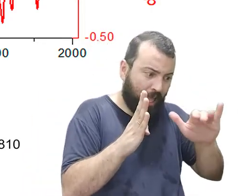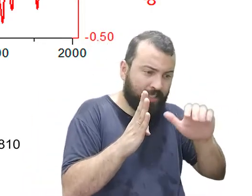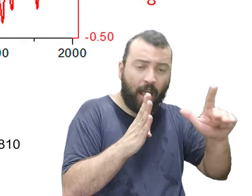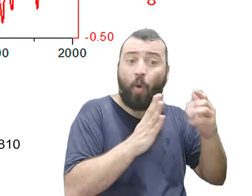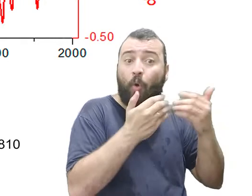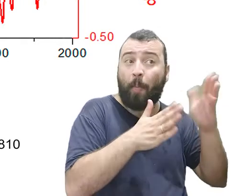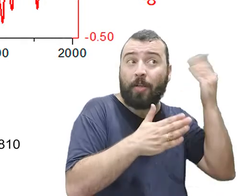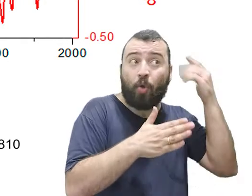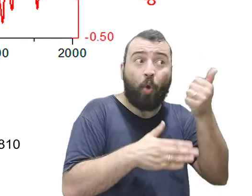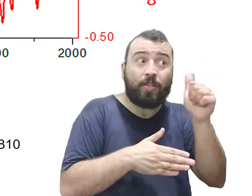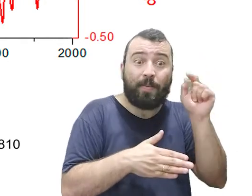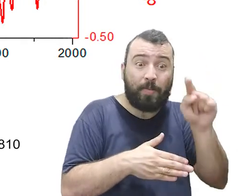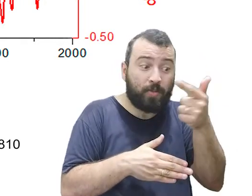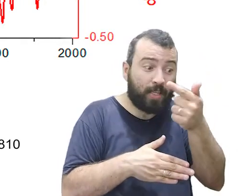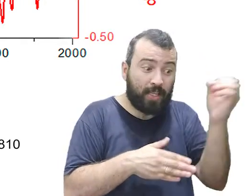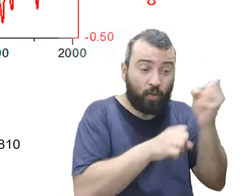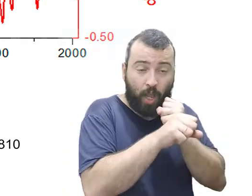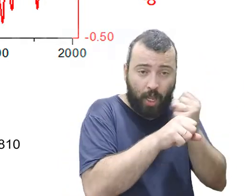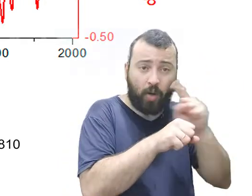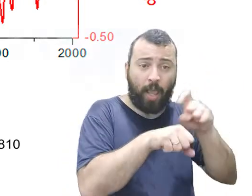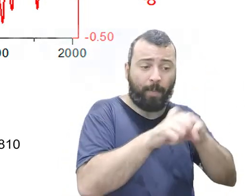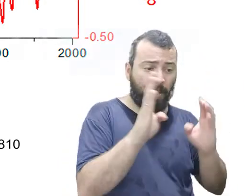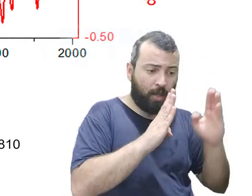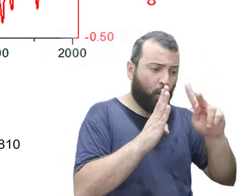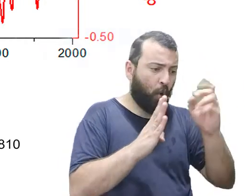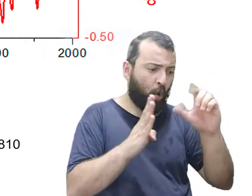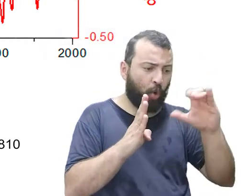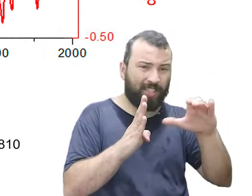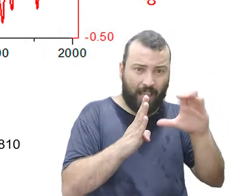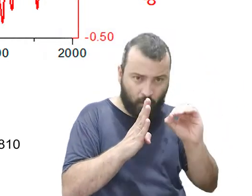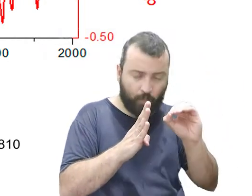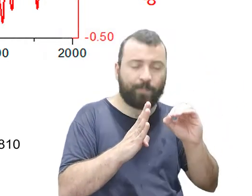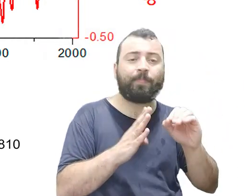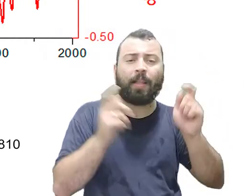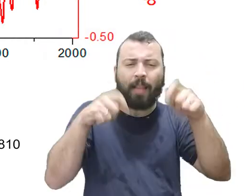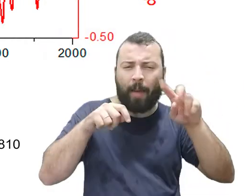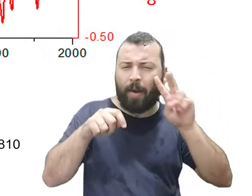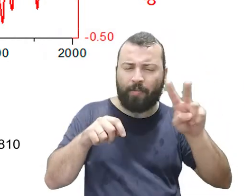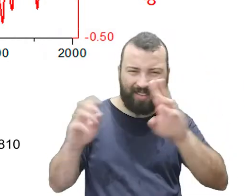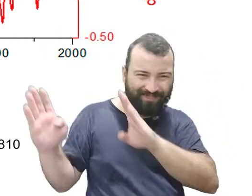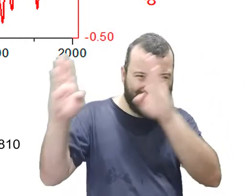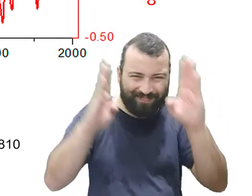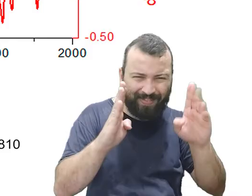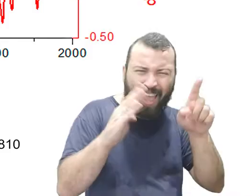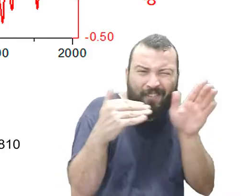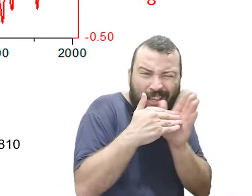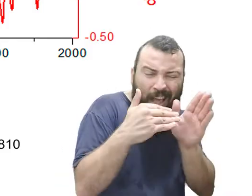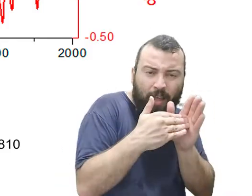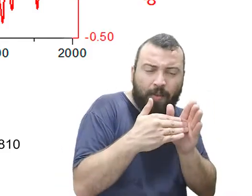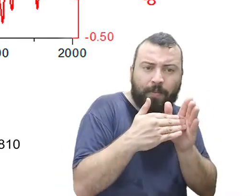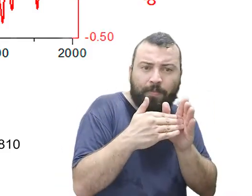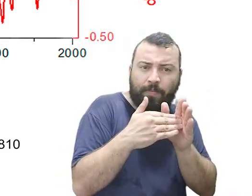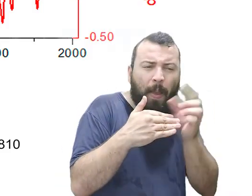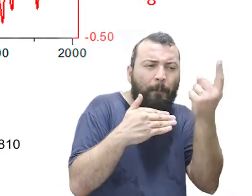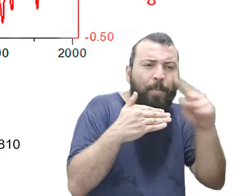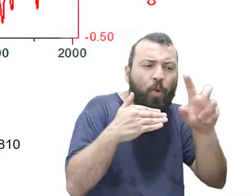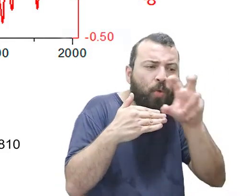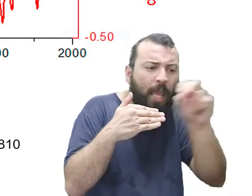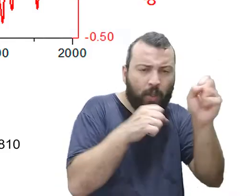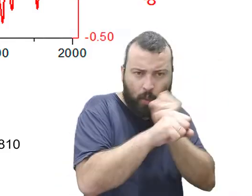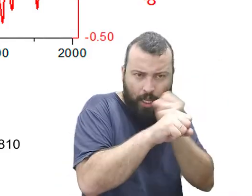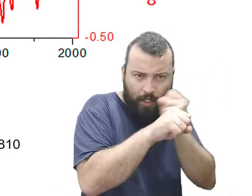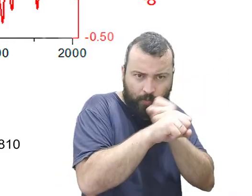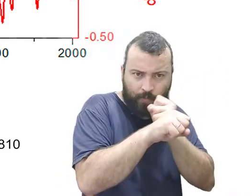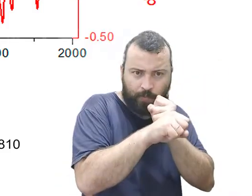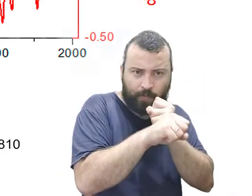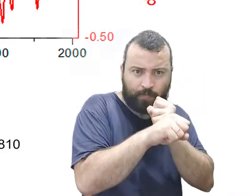começou há 11.700 anos atrás, período chamado Holoceno. Vamos pegar esse período, esse finalzinho, esses últimos